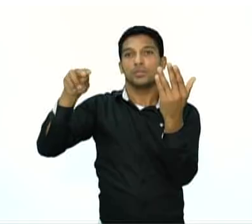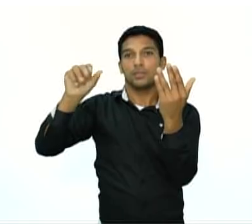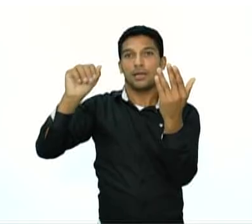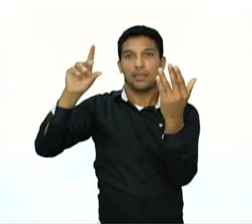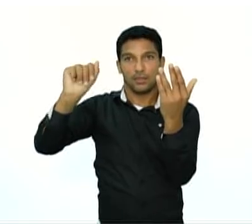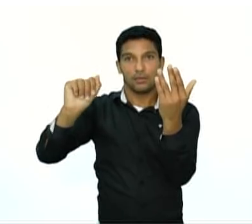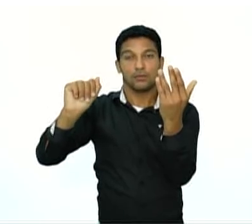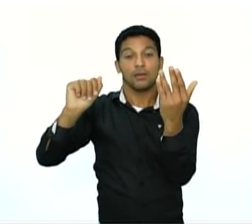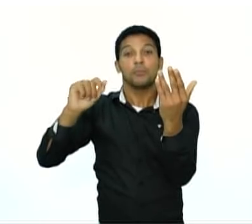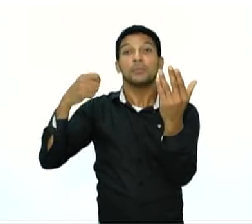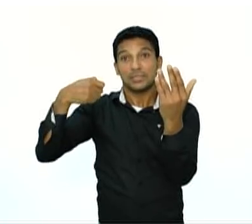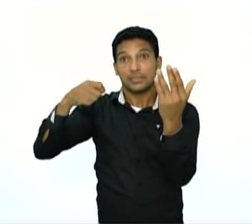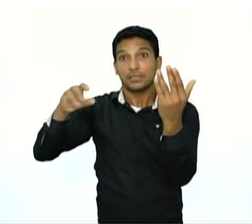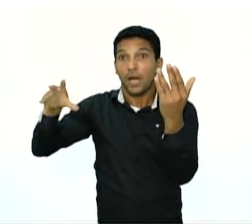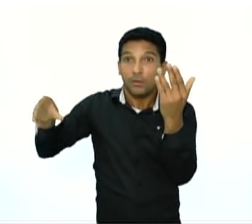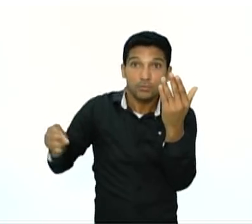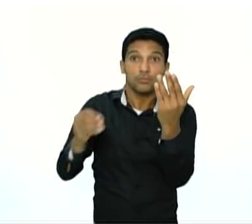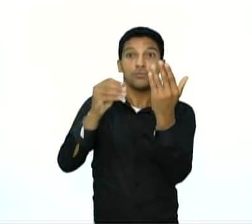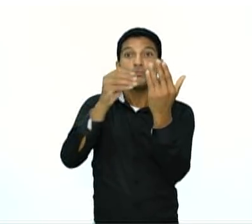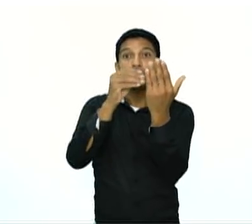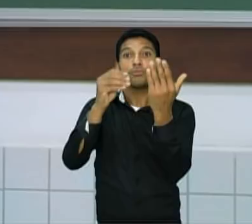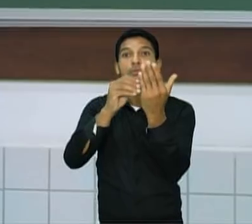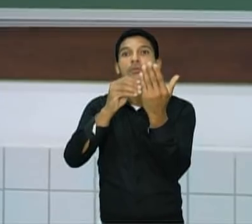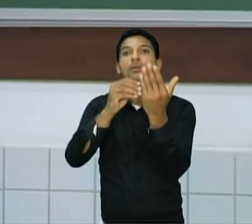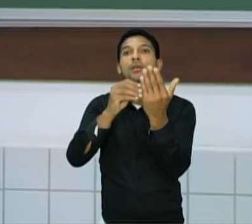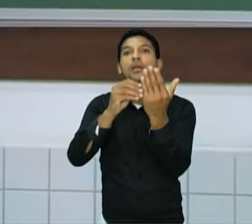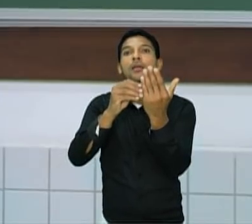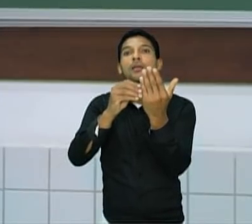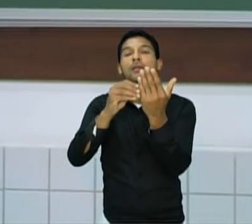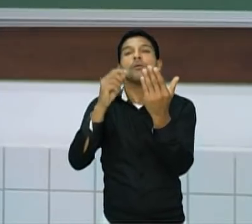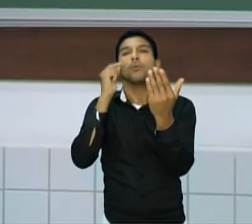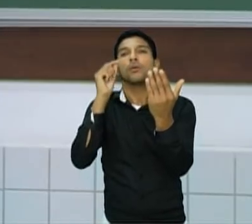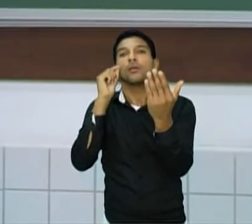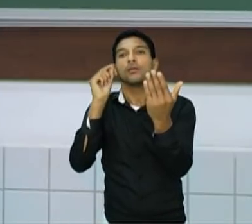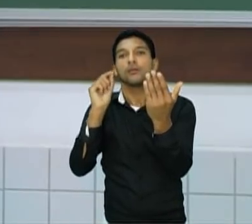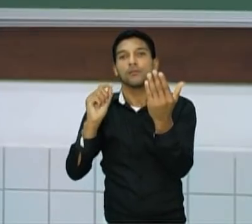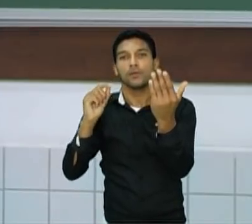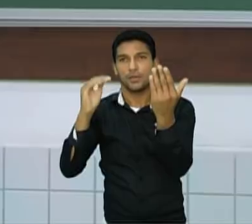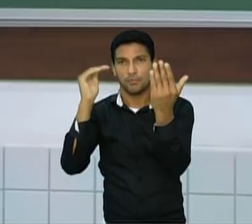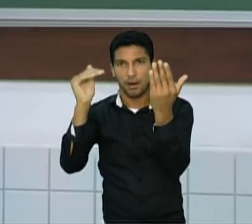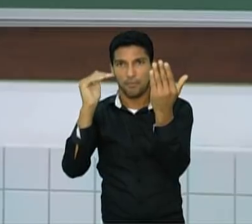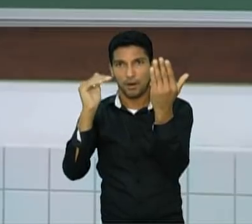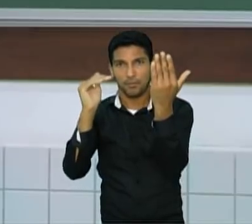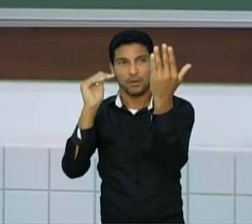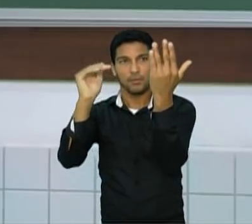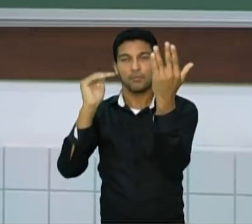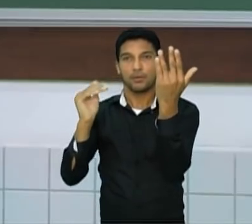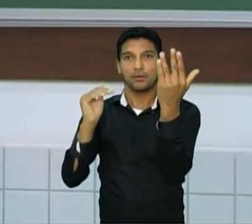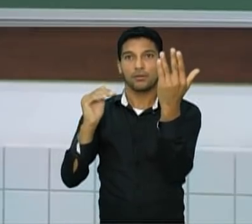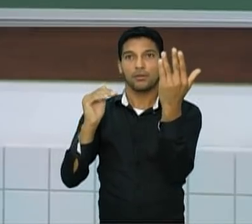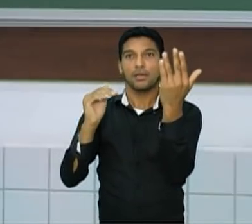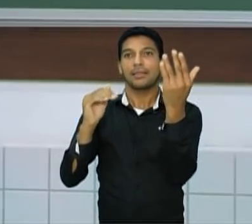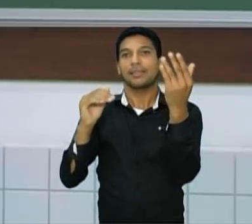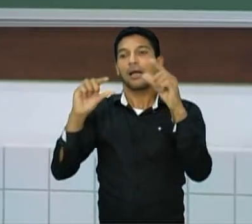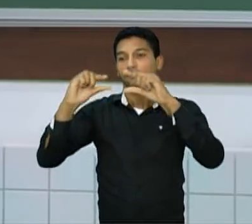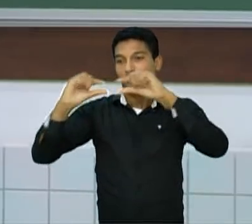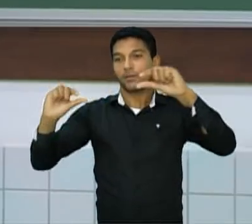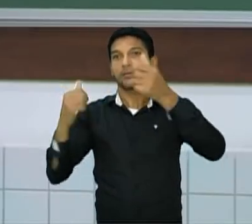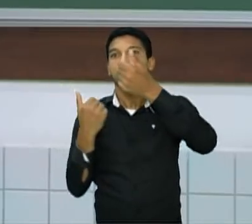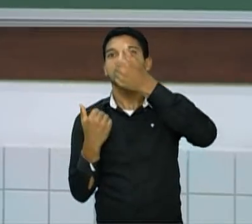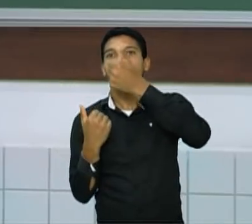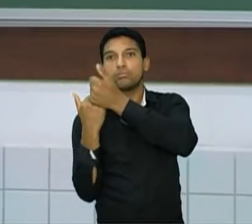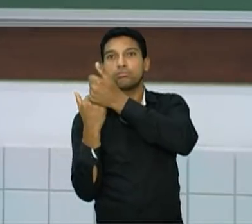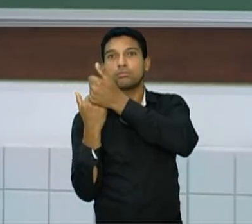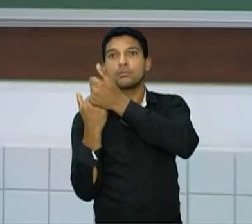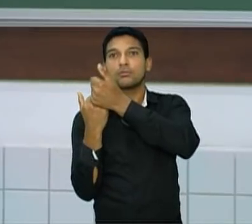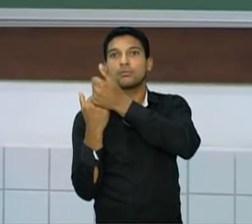passada, a gente viu que todas aquelas partes que podem ser substituídas por uma oração subordinada